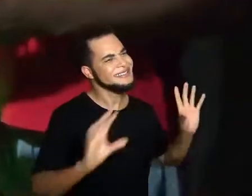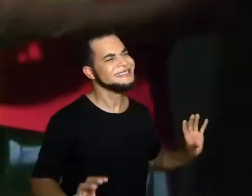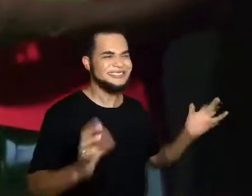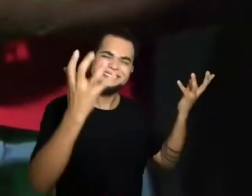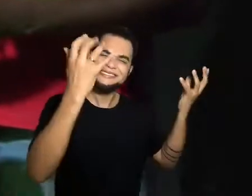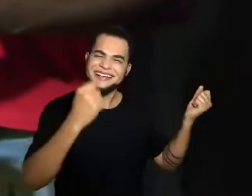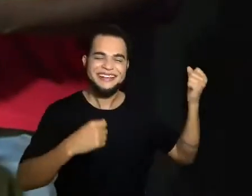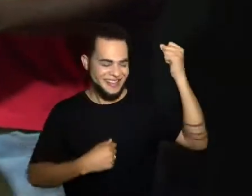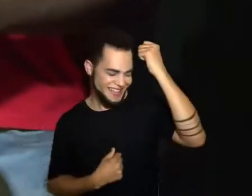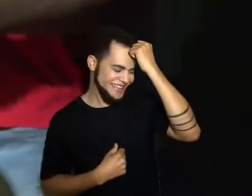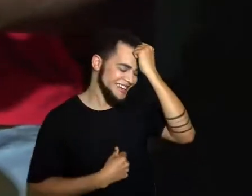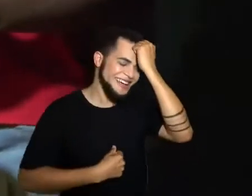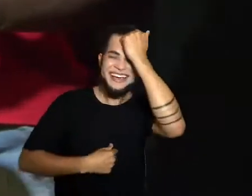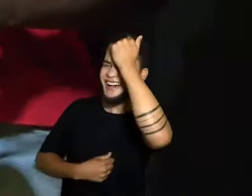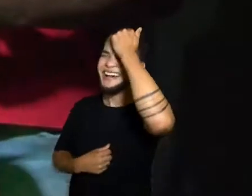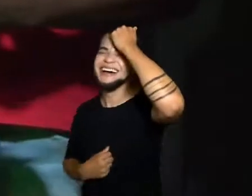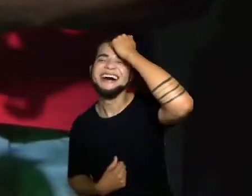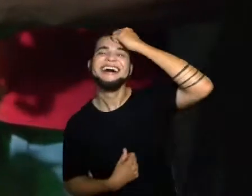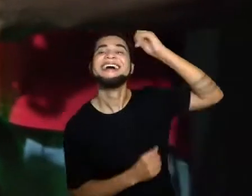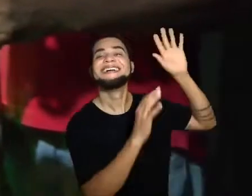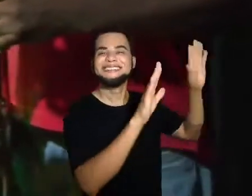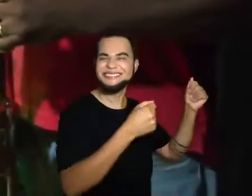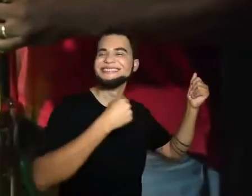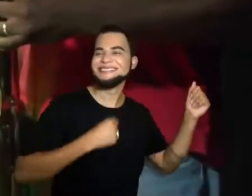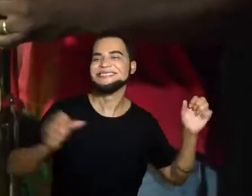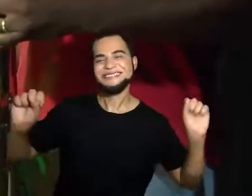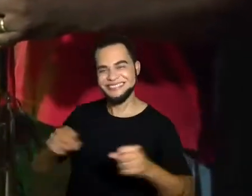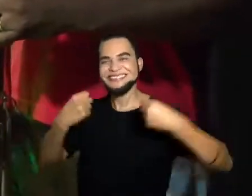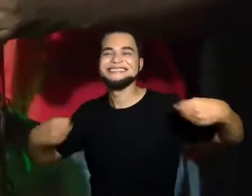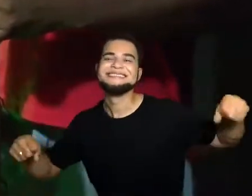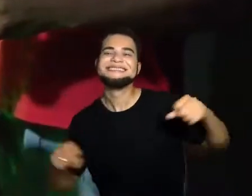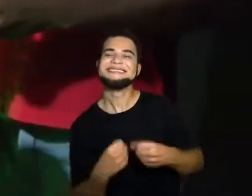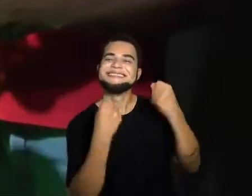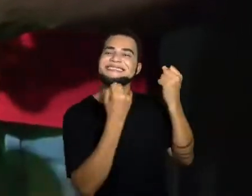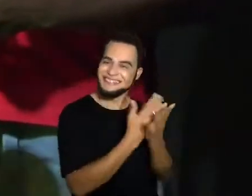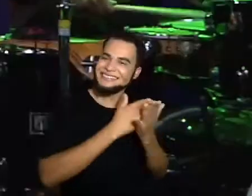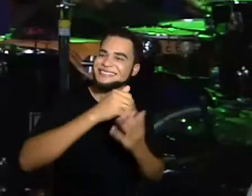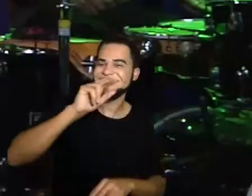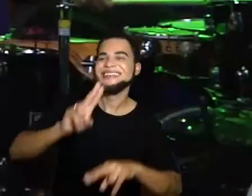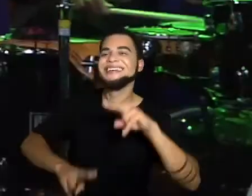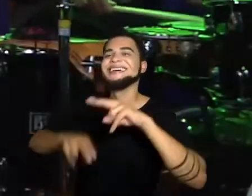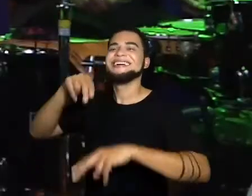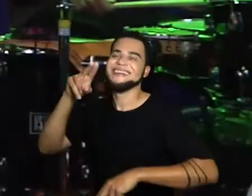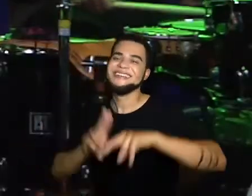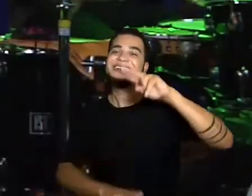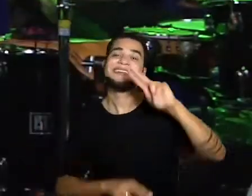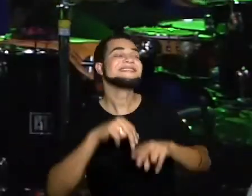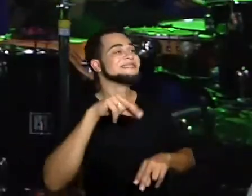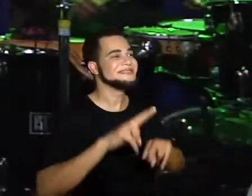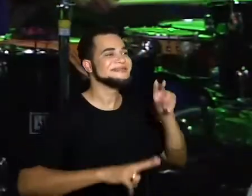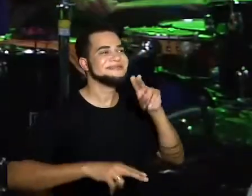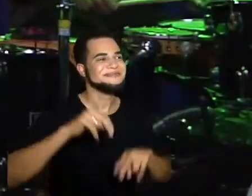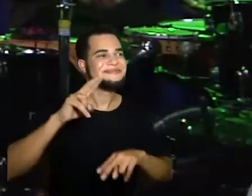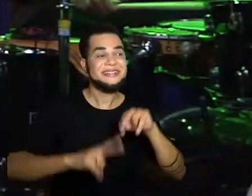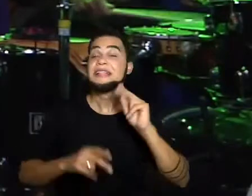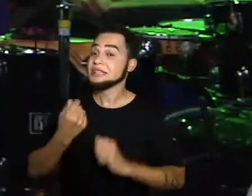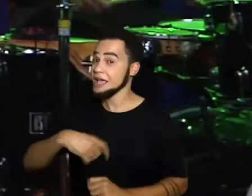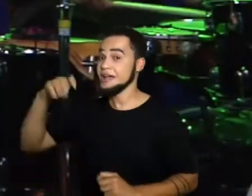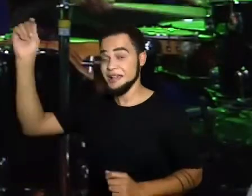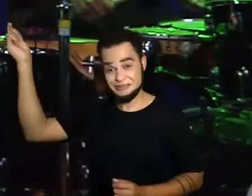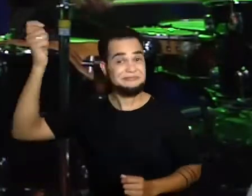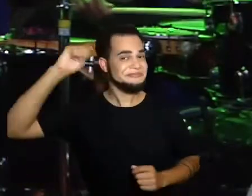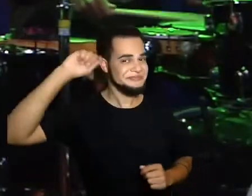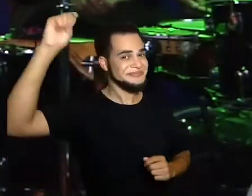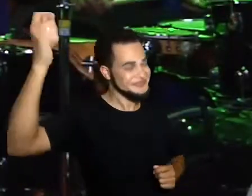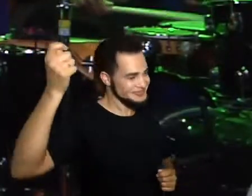No balancê, olha o tu, chama logo o sanfoneiro. Já começou a quadrilha na rua ou no terreiro. Tem chapéu de palha,